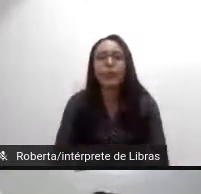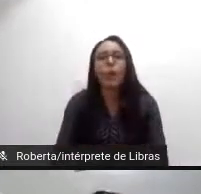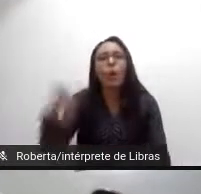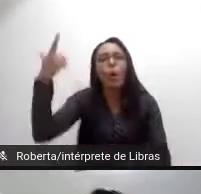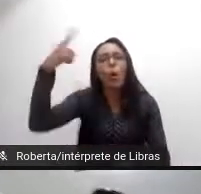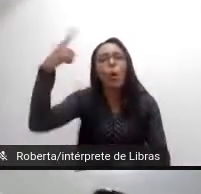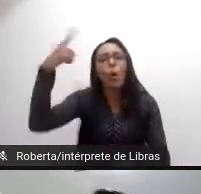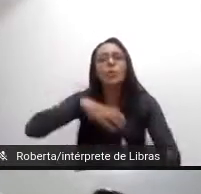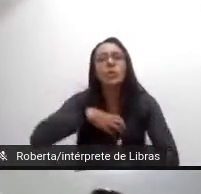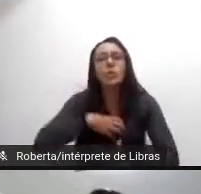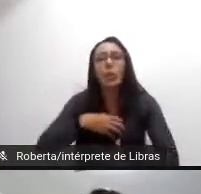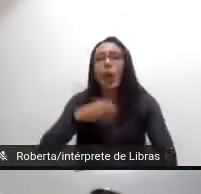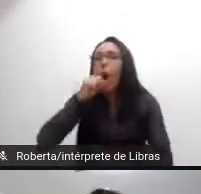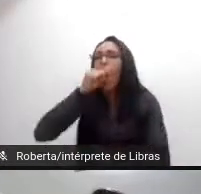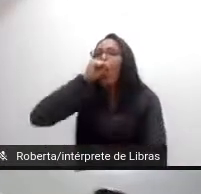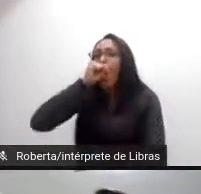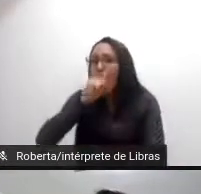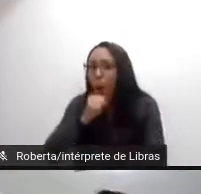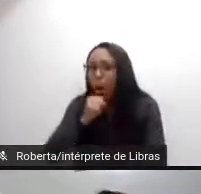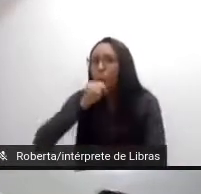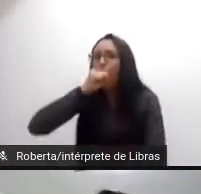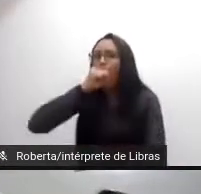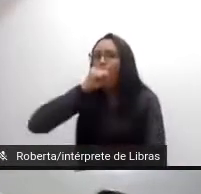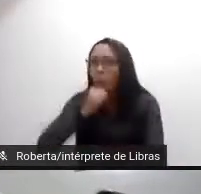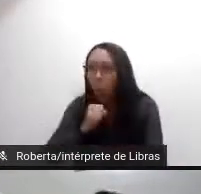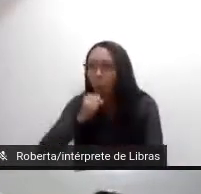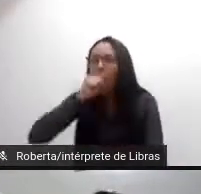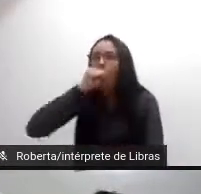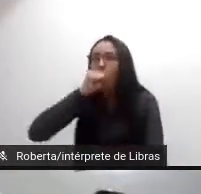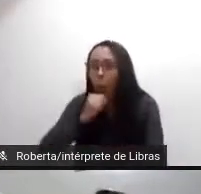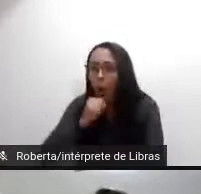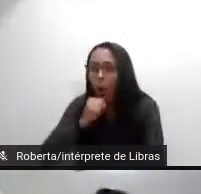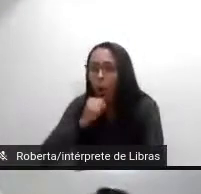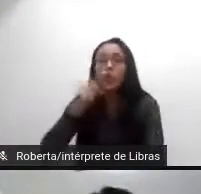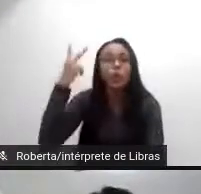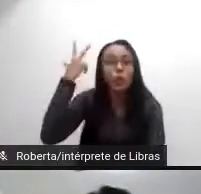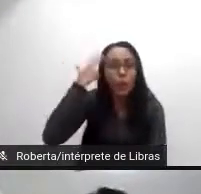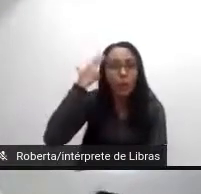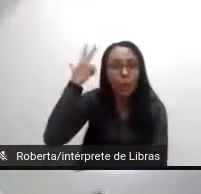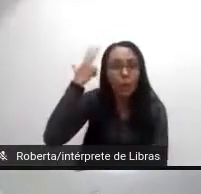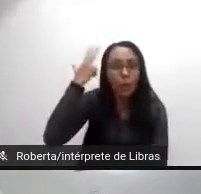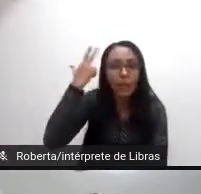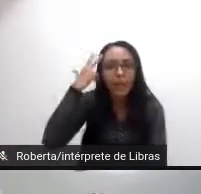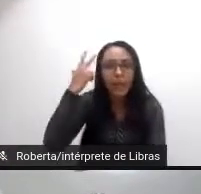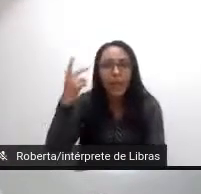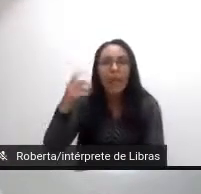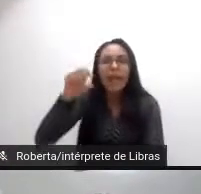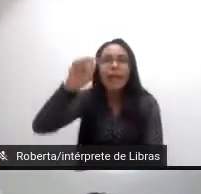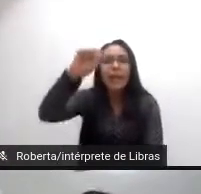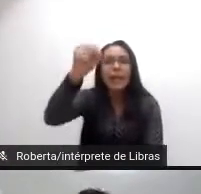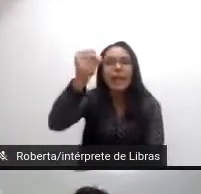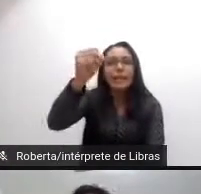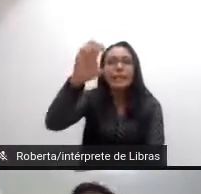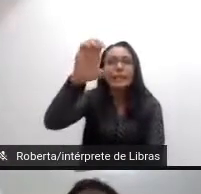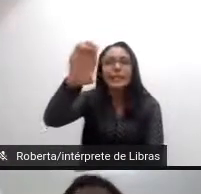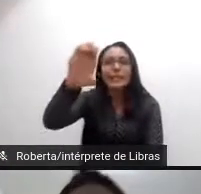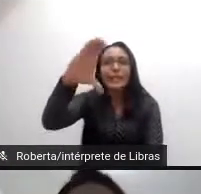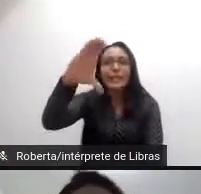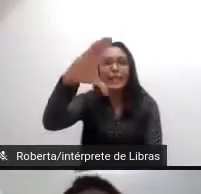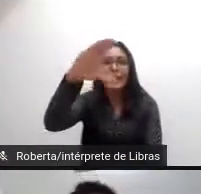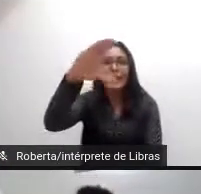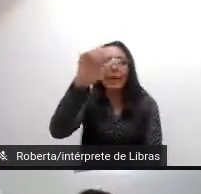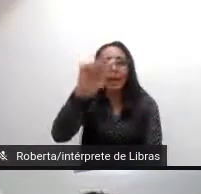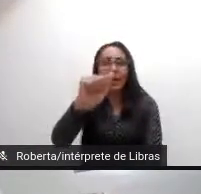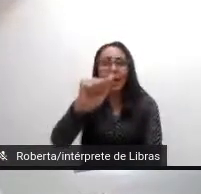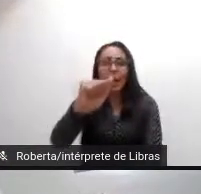a tosse. Geralmente, essa tosse, ela é seca. Não é uma tosse encharcada com